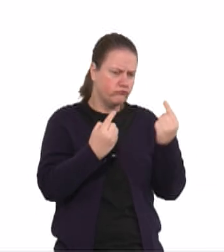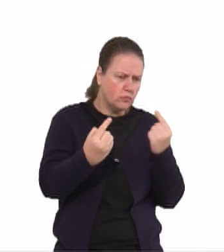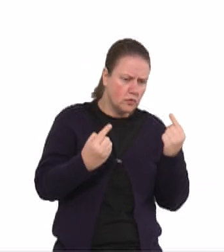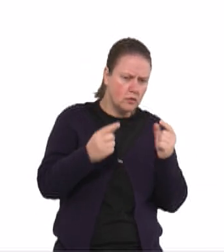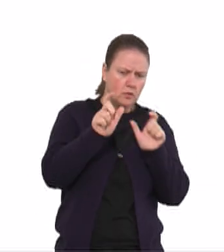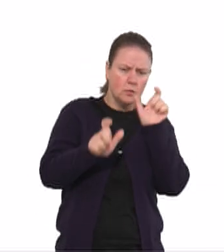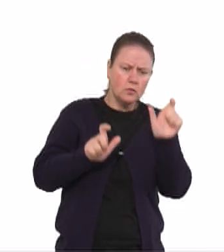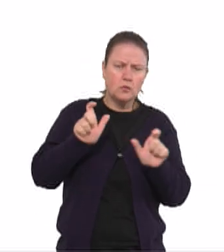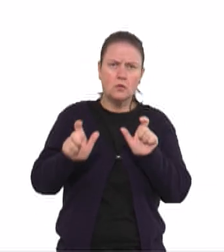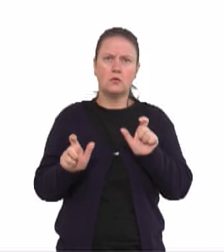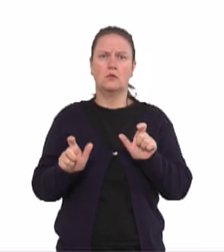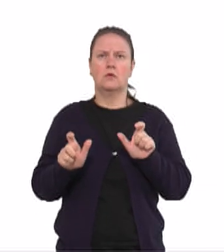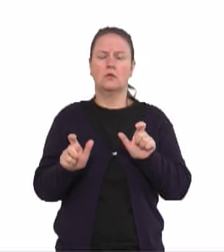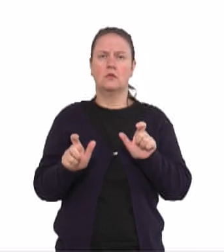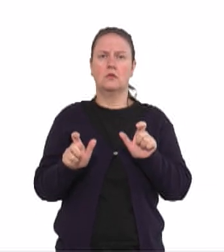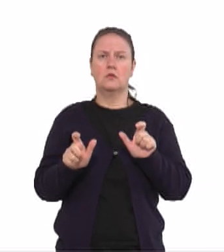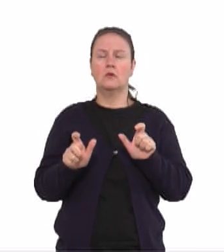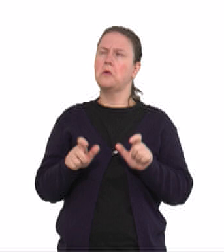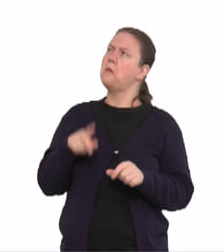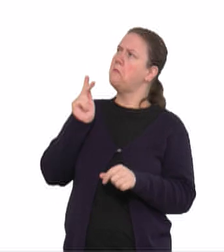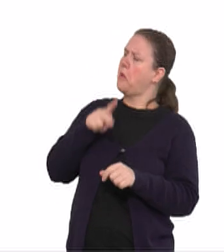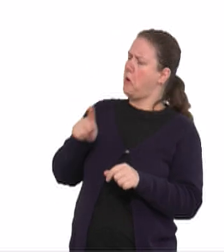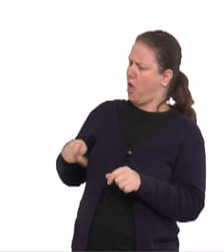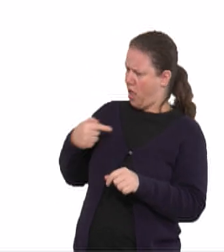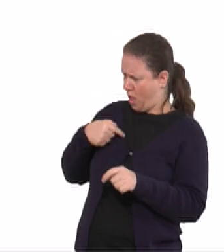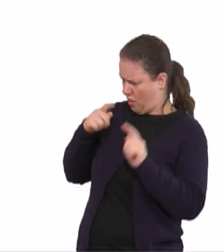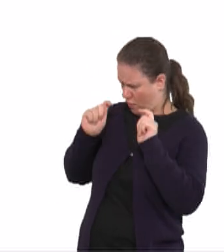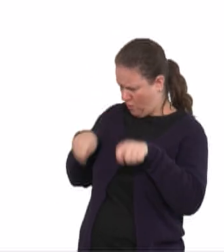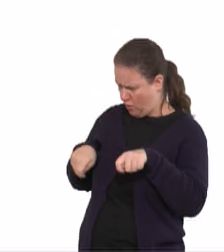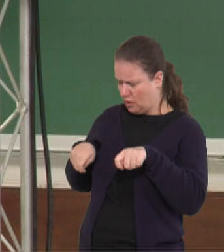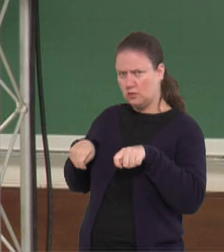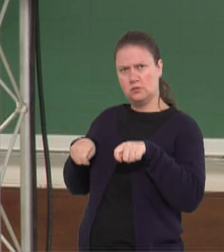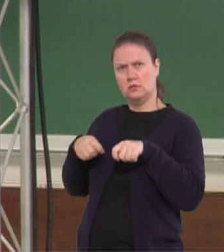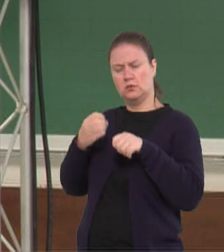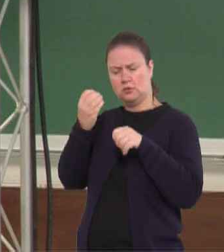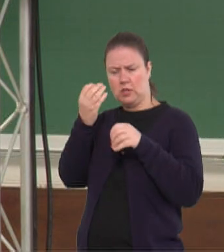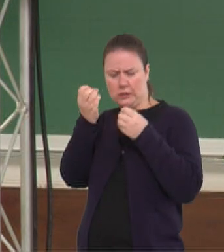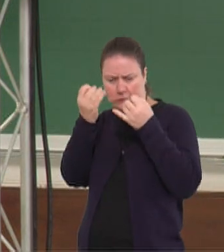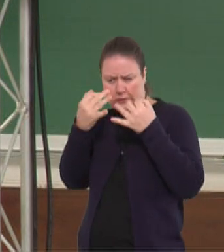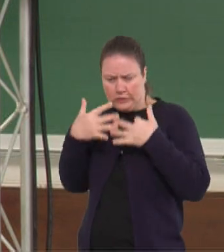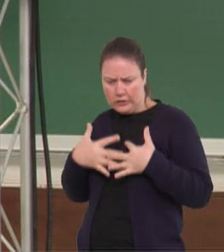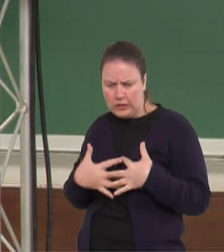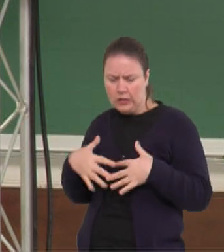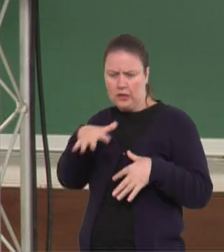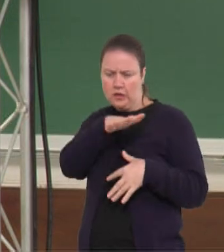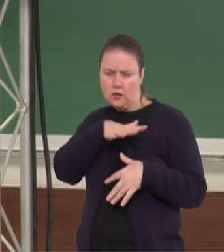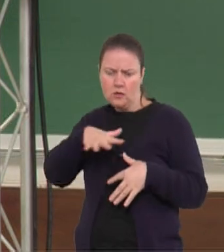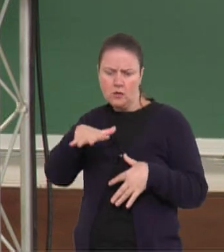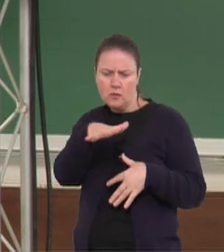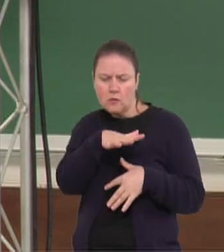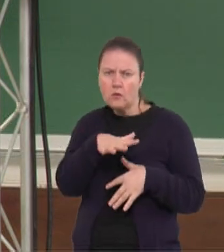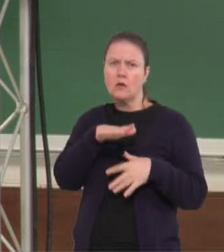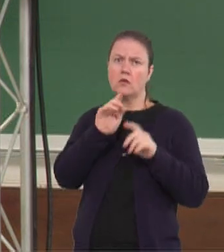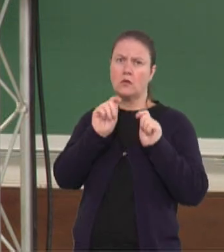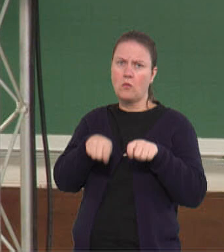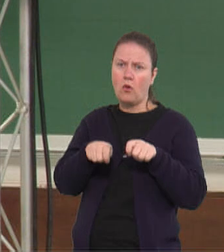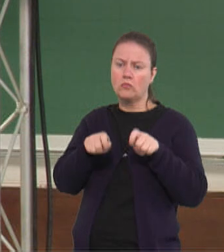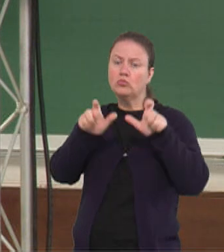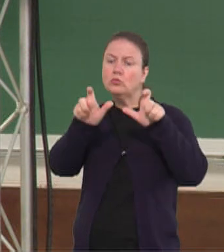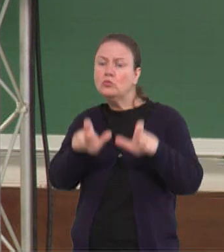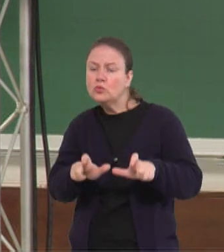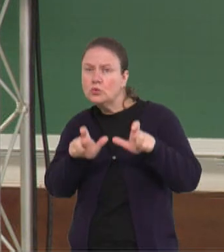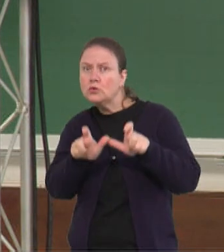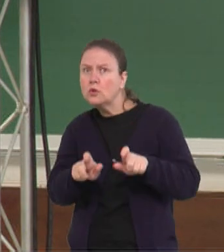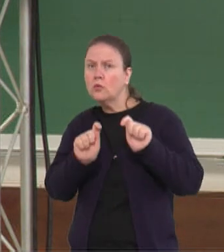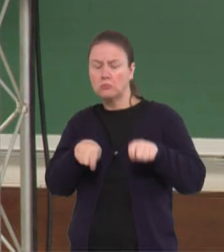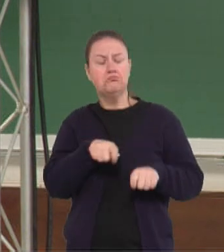espera aí, eu posso fazer uma descrição física do ambiente, do espaço, não posso? Pode. Só que